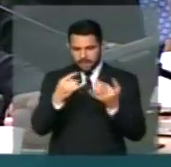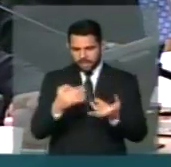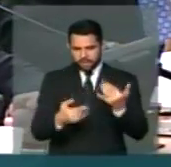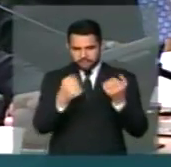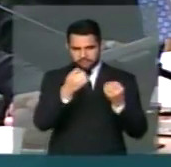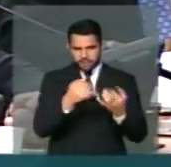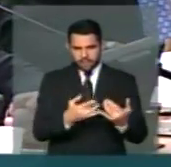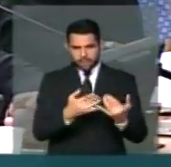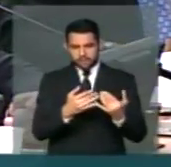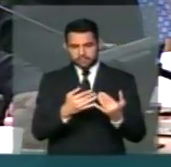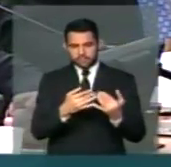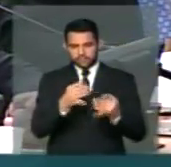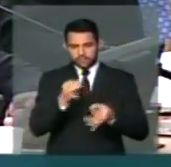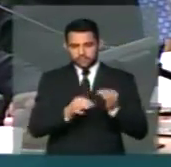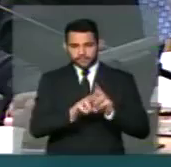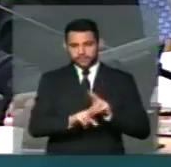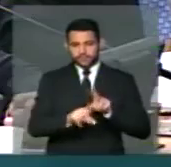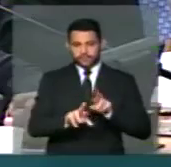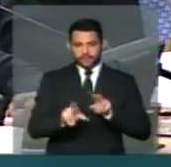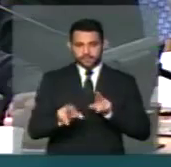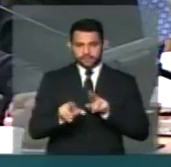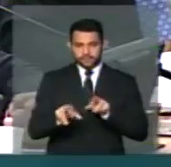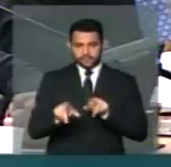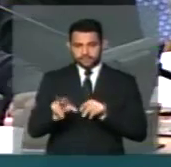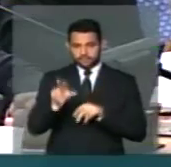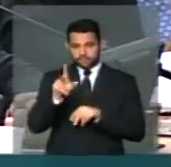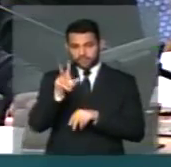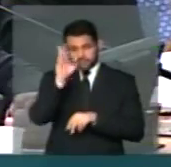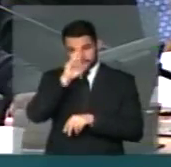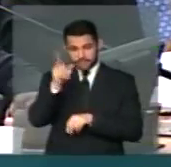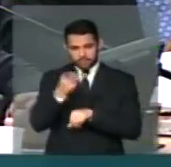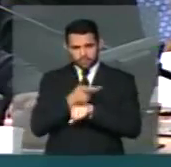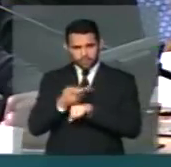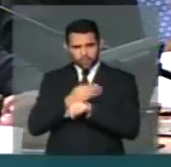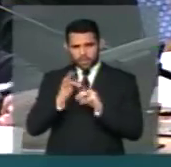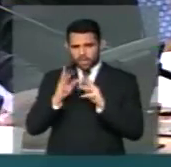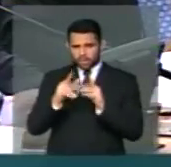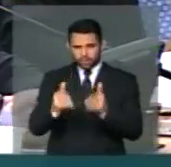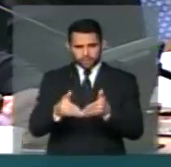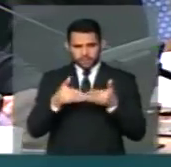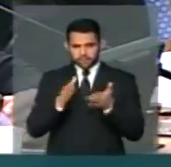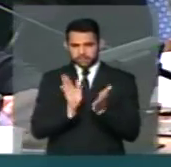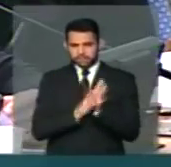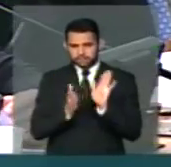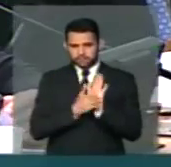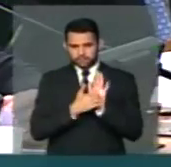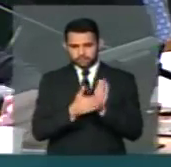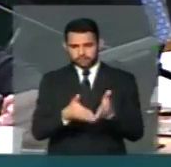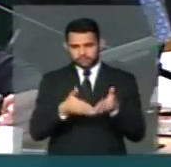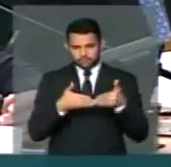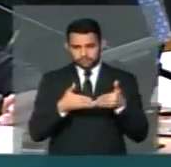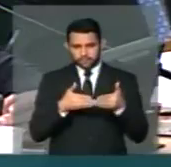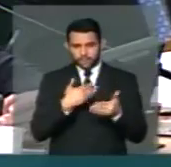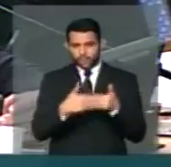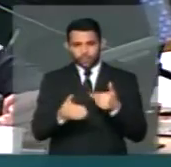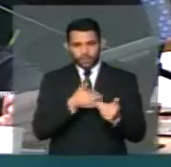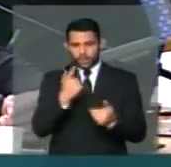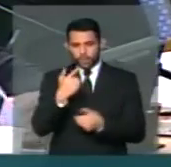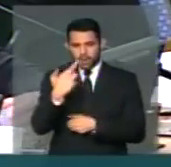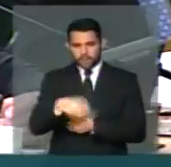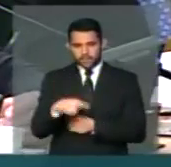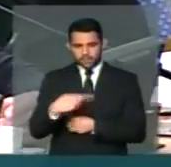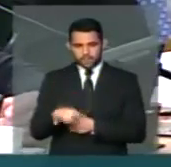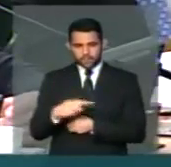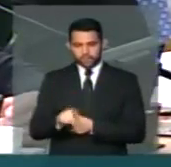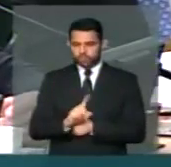Justificativa diferente por justificativa diferente. Vossa Excelência pode procurar a todos os meus requerimentos. Não tem um repetido do